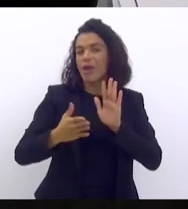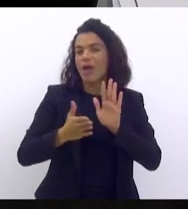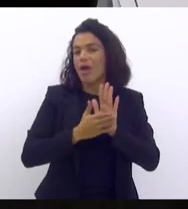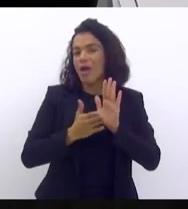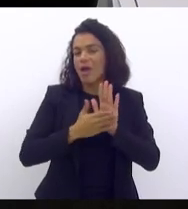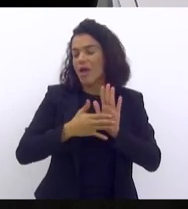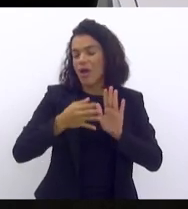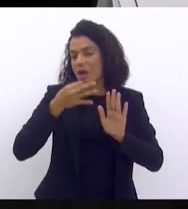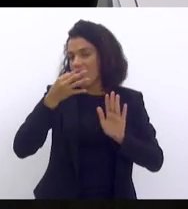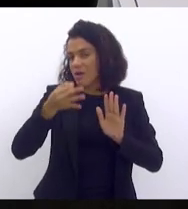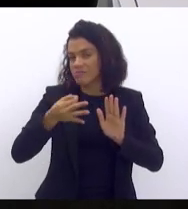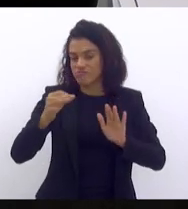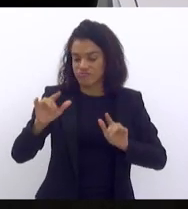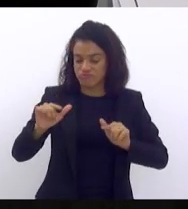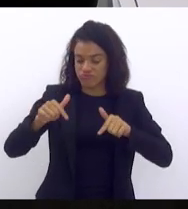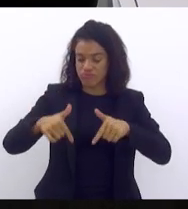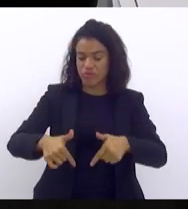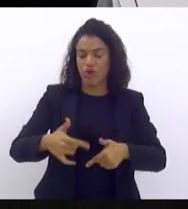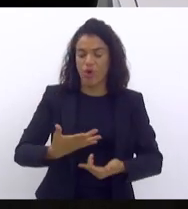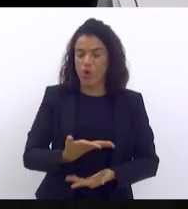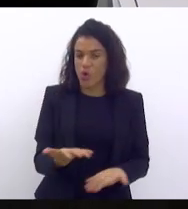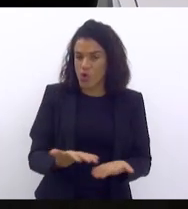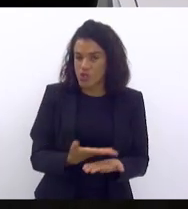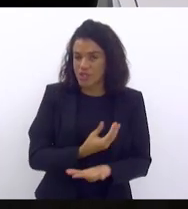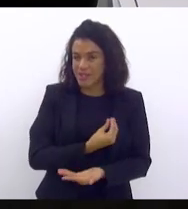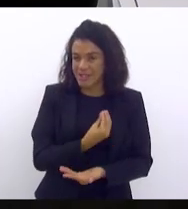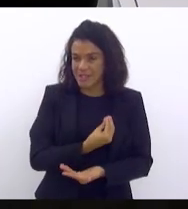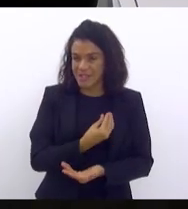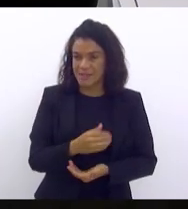nessa audiência, né, para poder